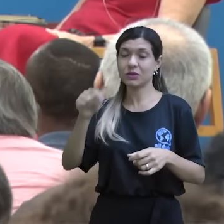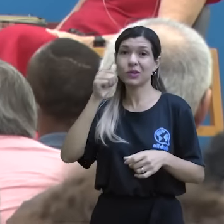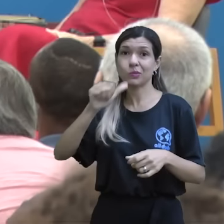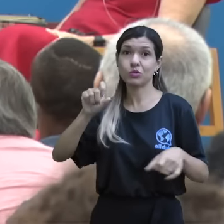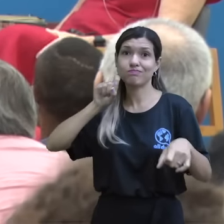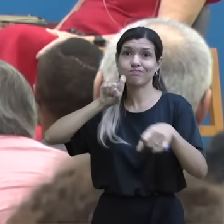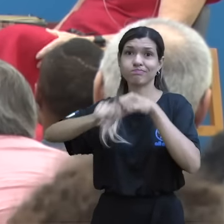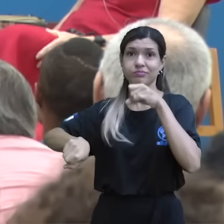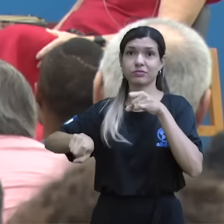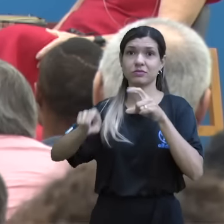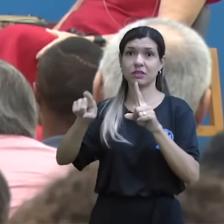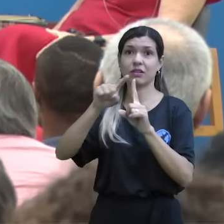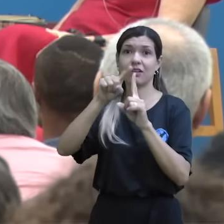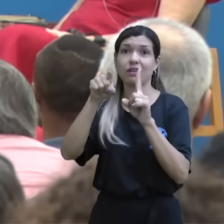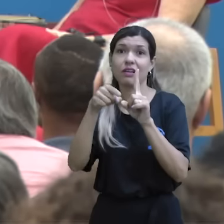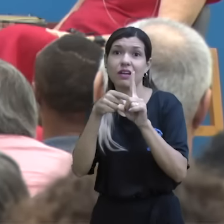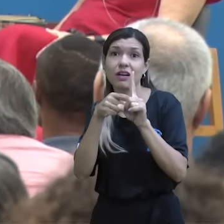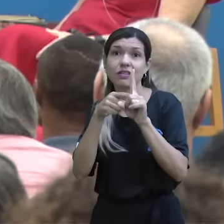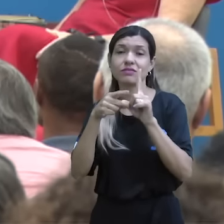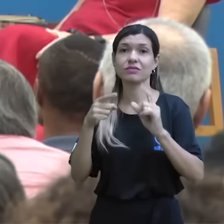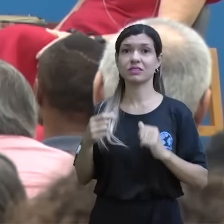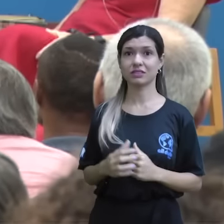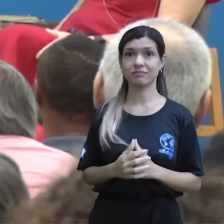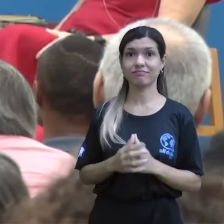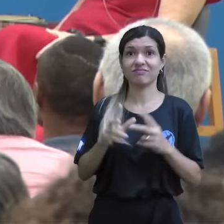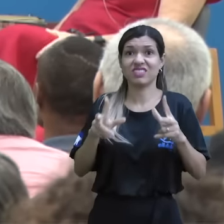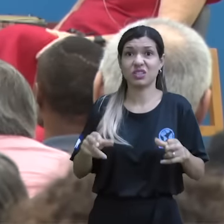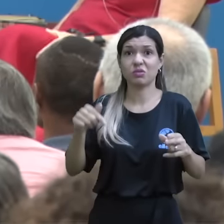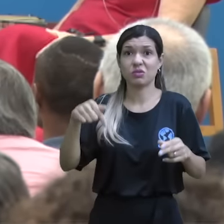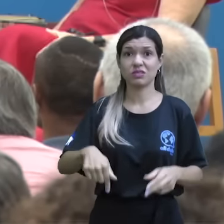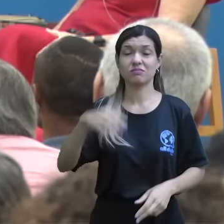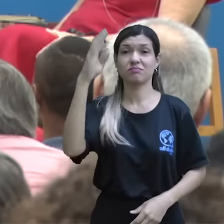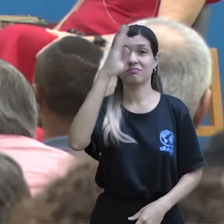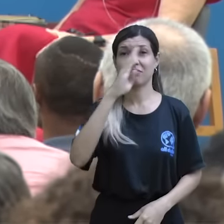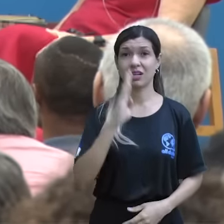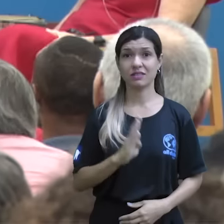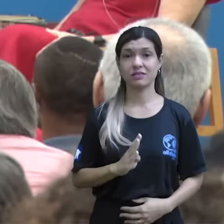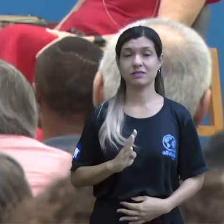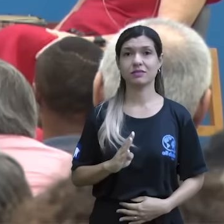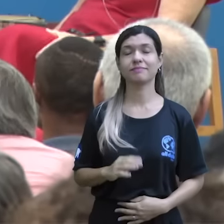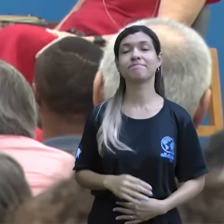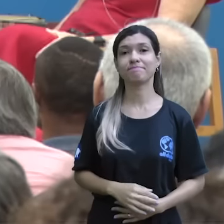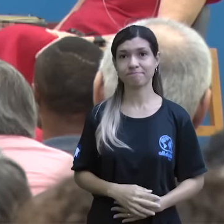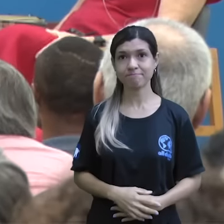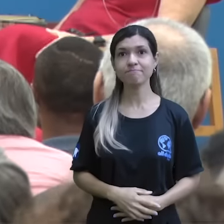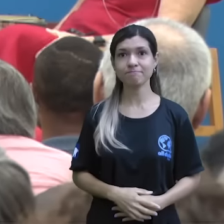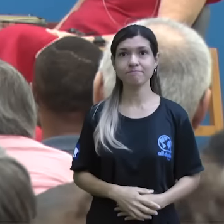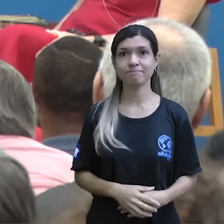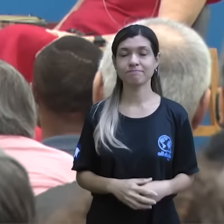são os heróis do subúrbio. Os vilões moram para a linha de cada central do Brasil.